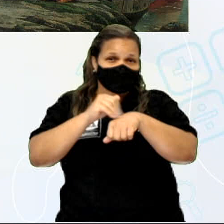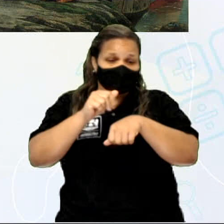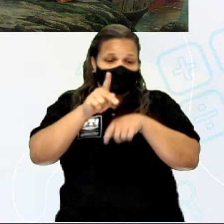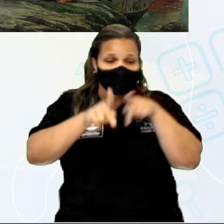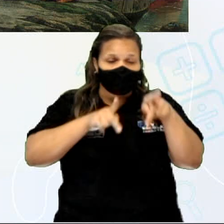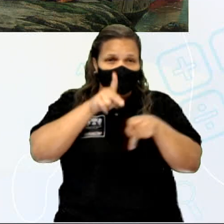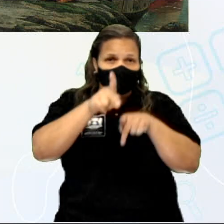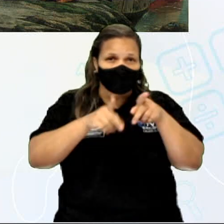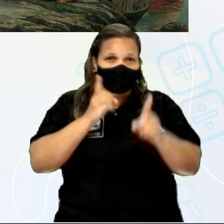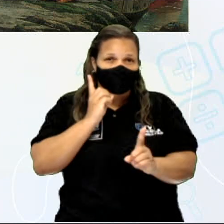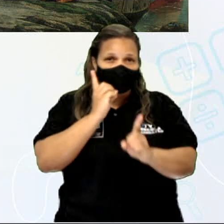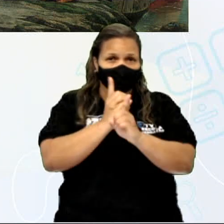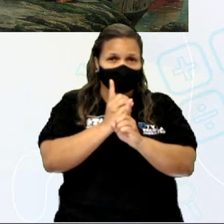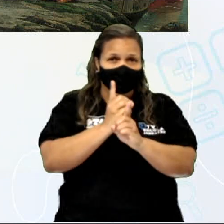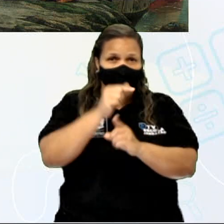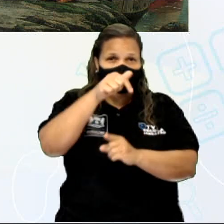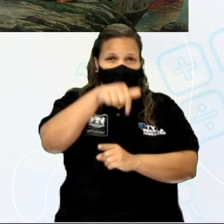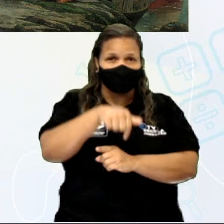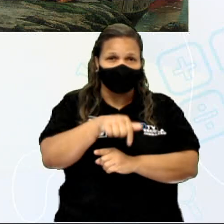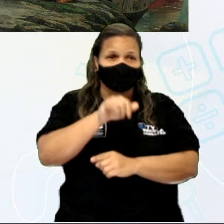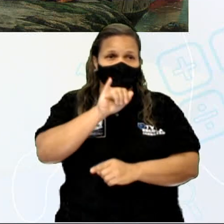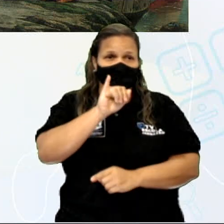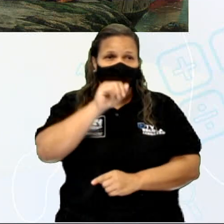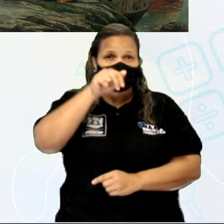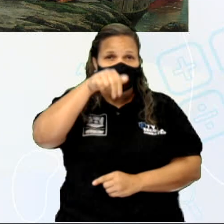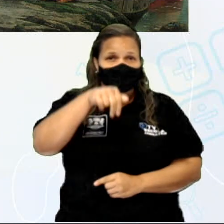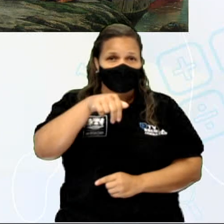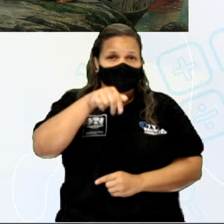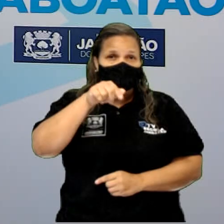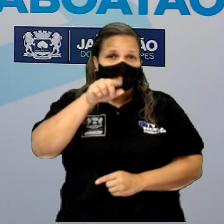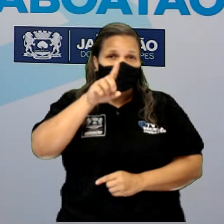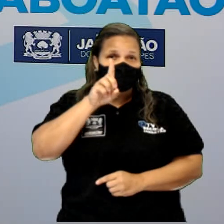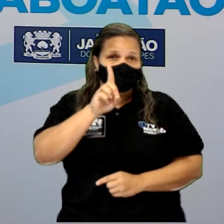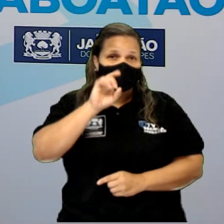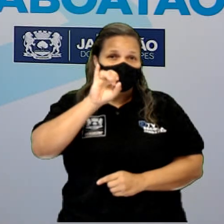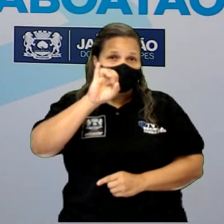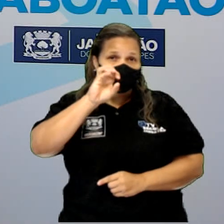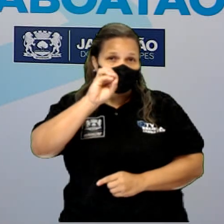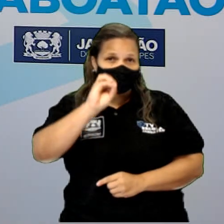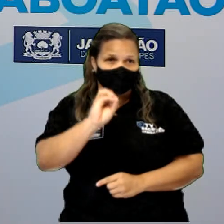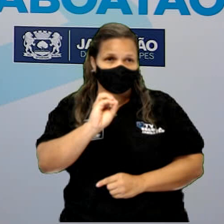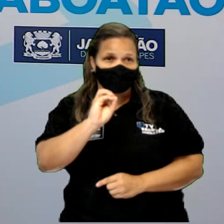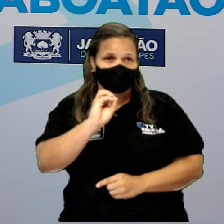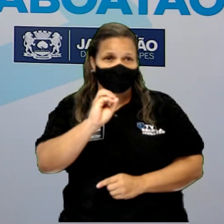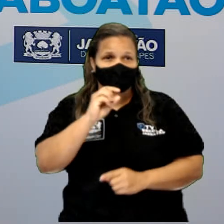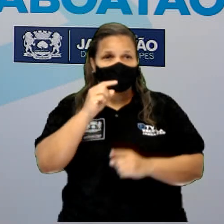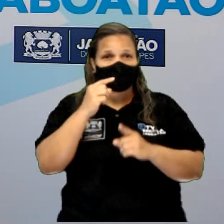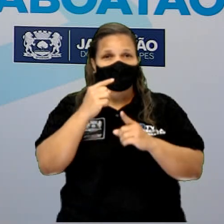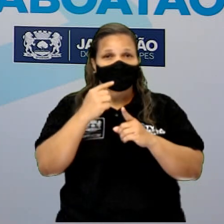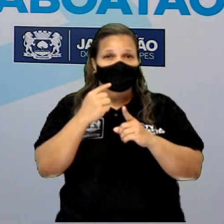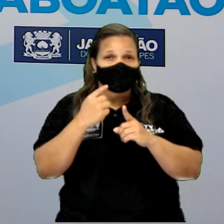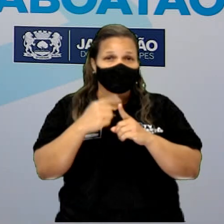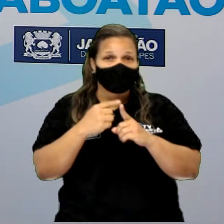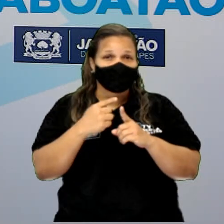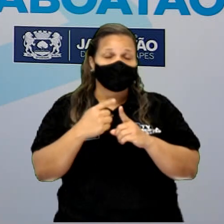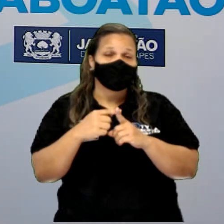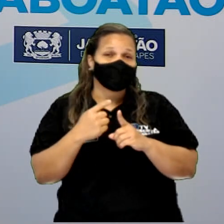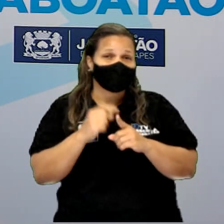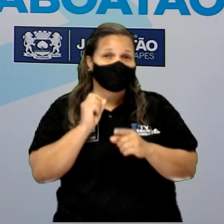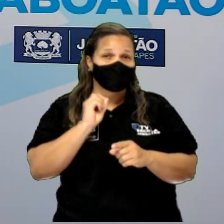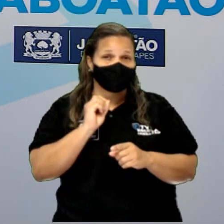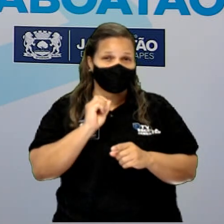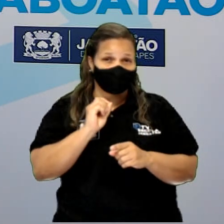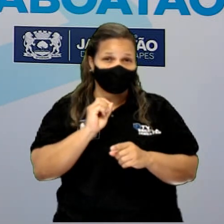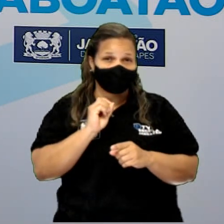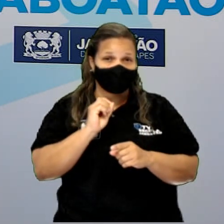policiar na maneira como se dirige a eles, porque eles têm o próprio nome que eles têm da cultura e do povo deles. Índio é um termo genérico que foi criado